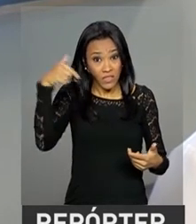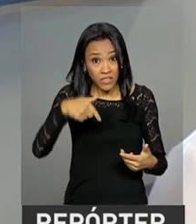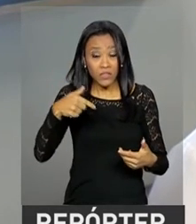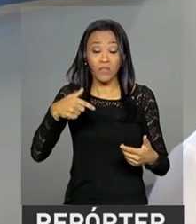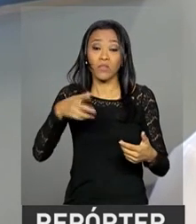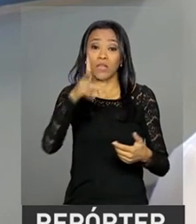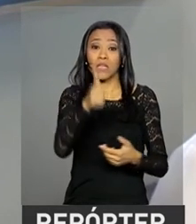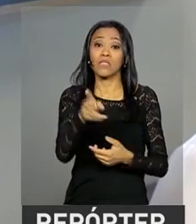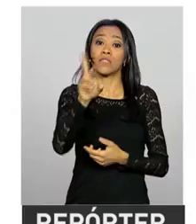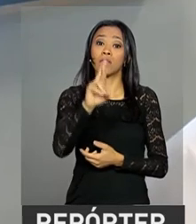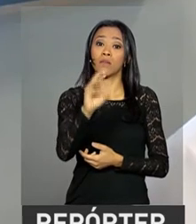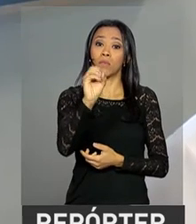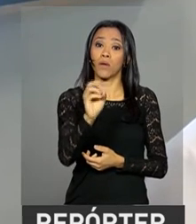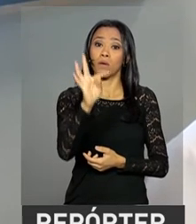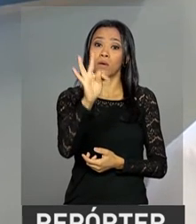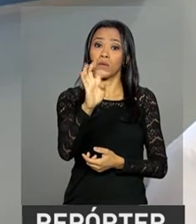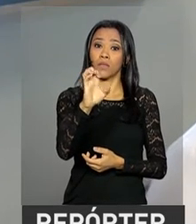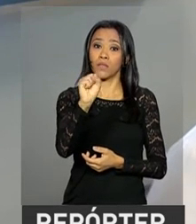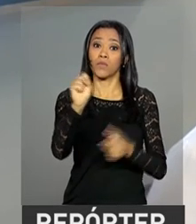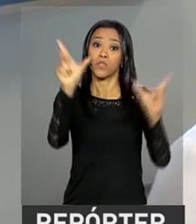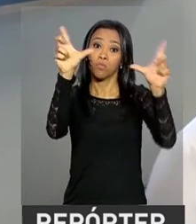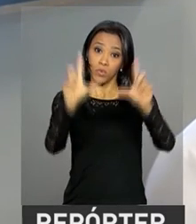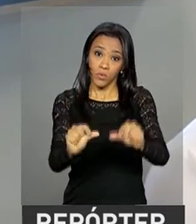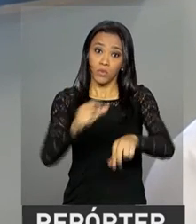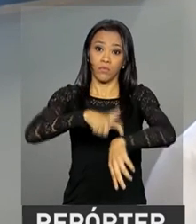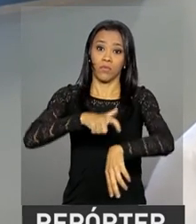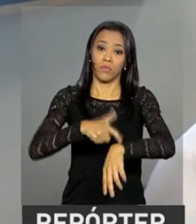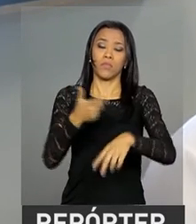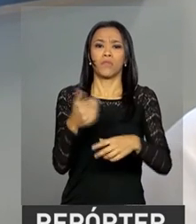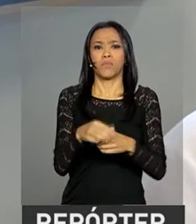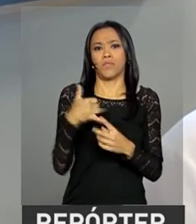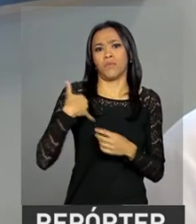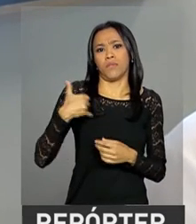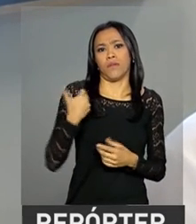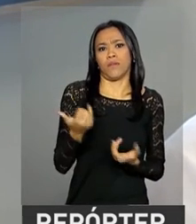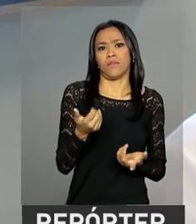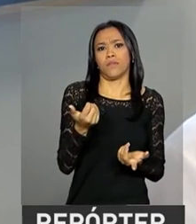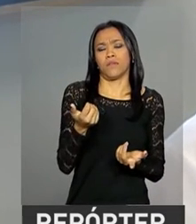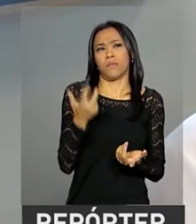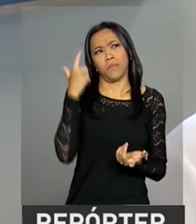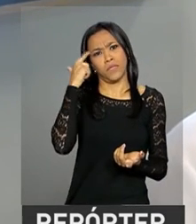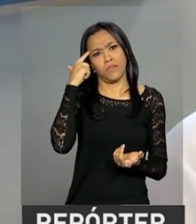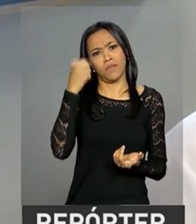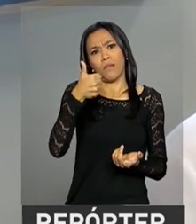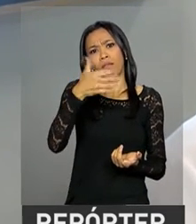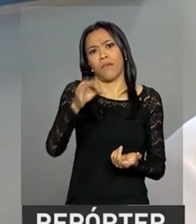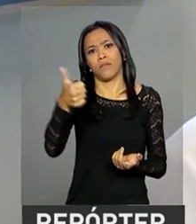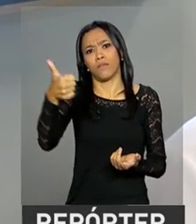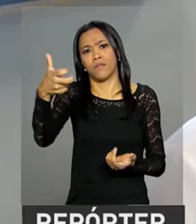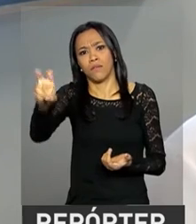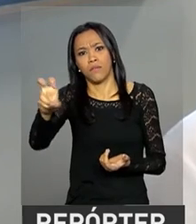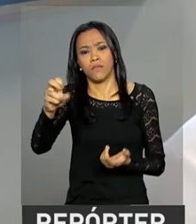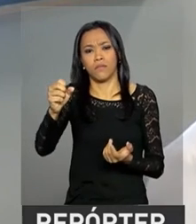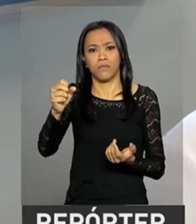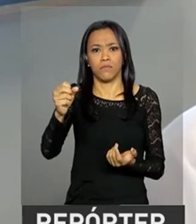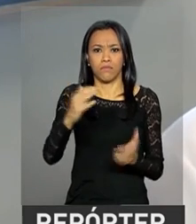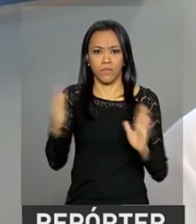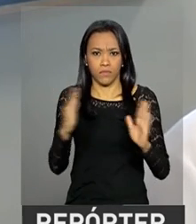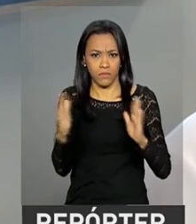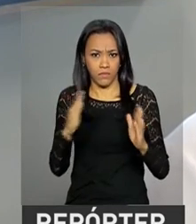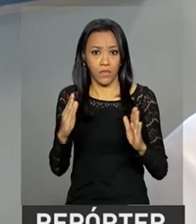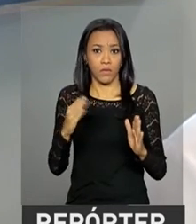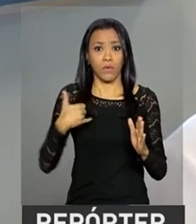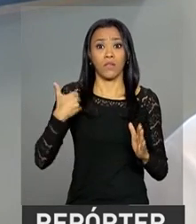gastar ainda mais rápido e isso coloca uma prótese dessa por fazer com quantidades pensam que ela vai durar em média 10 aqui com